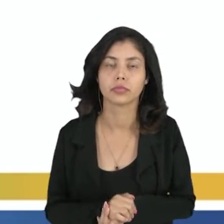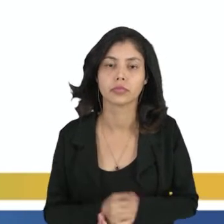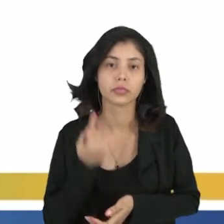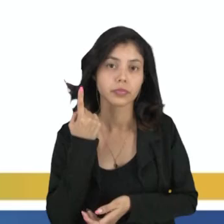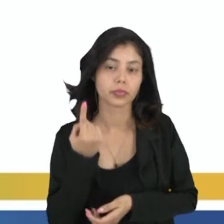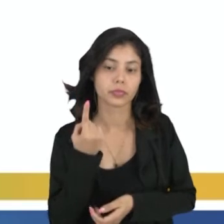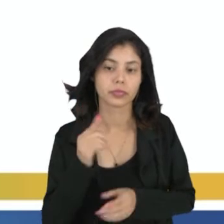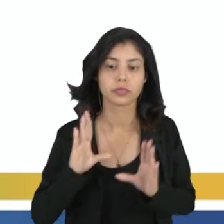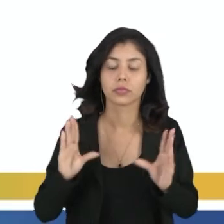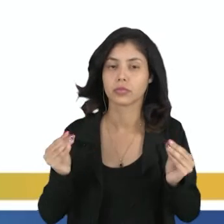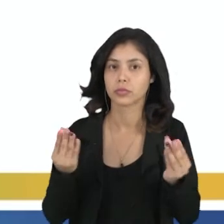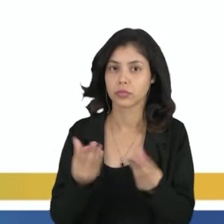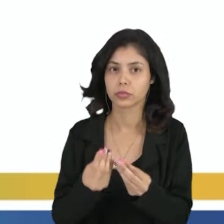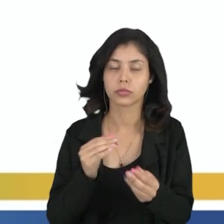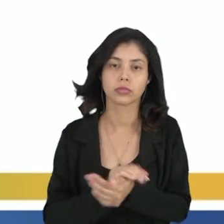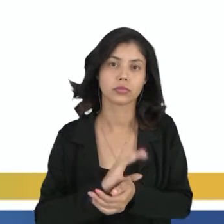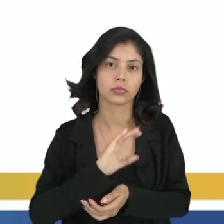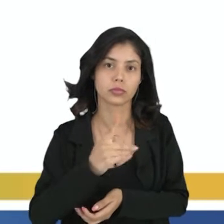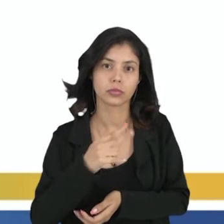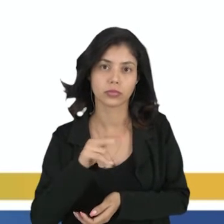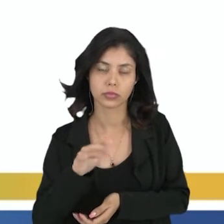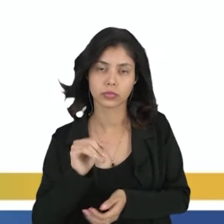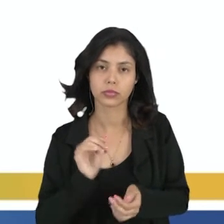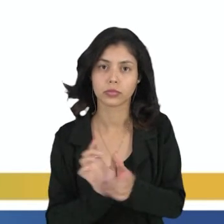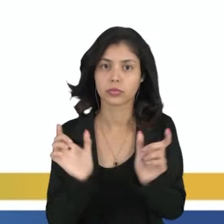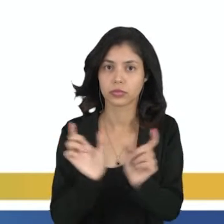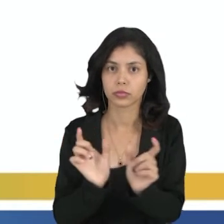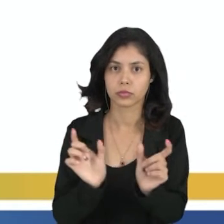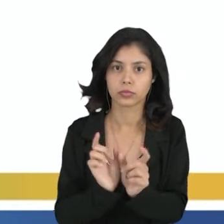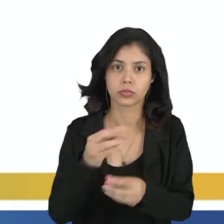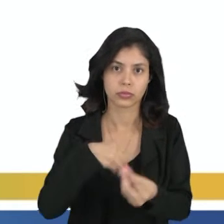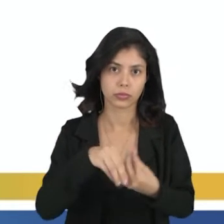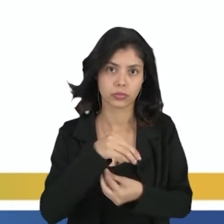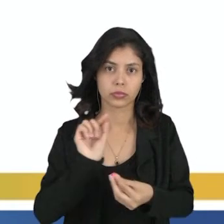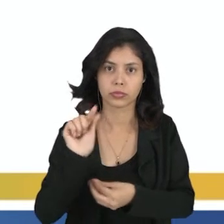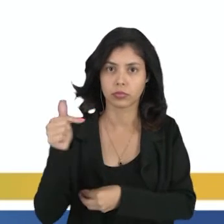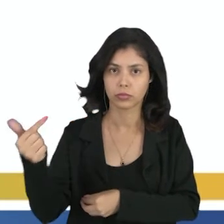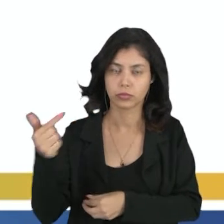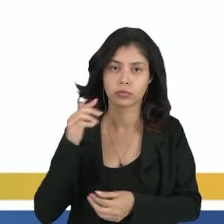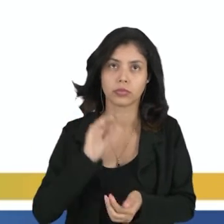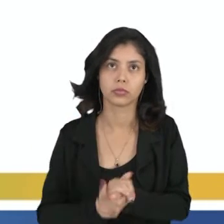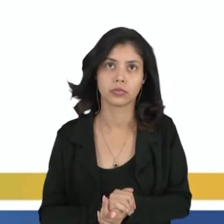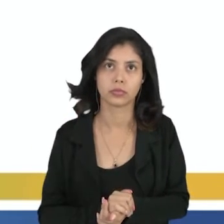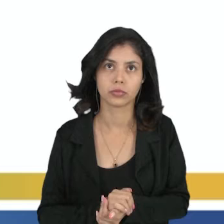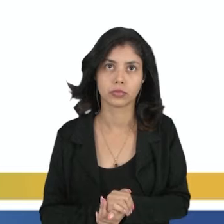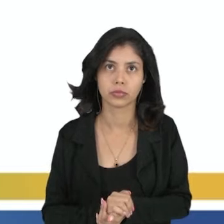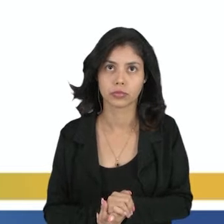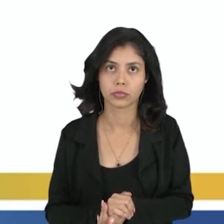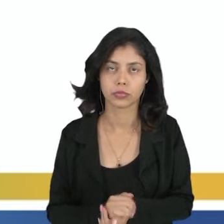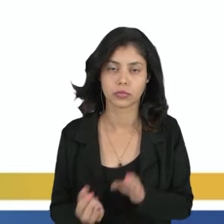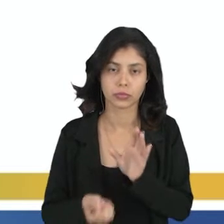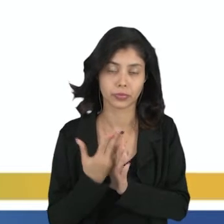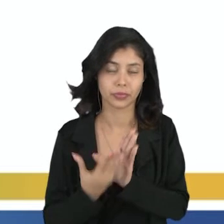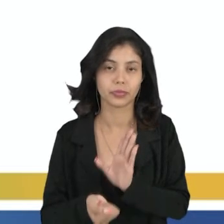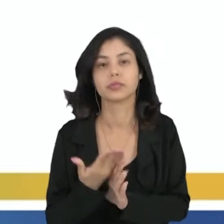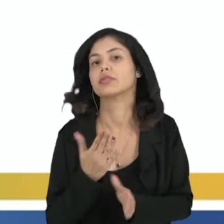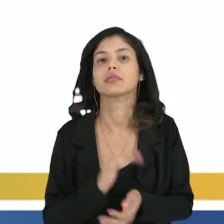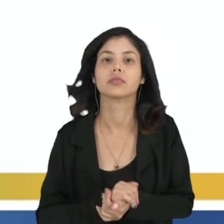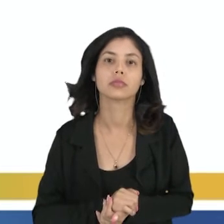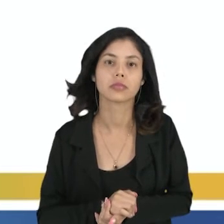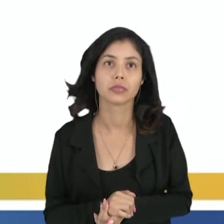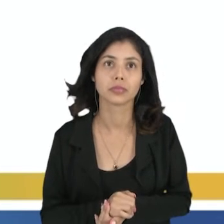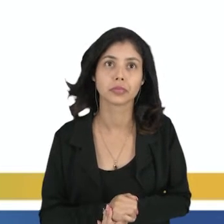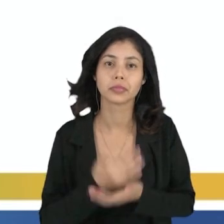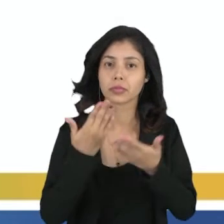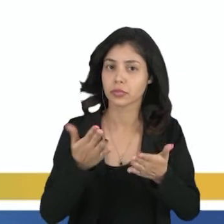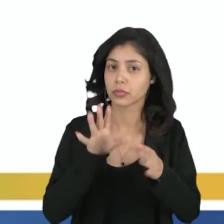Uma substância composta ao lado dos reagentes, outra substância composta ao lado do produto, ok?